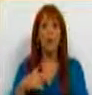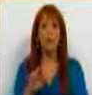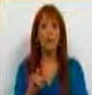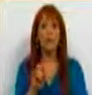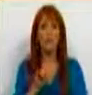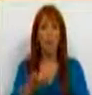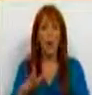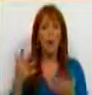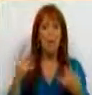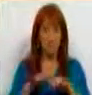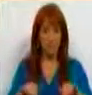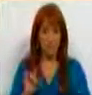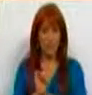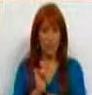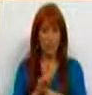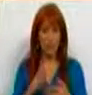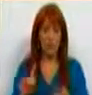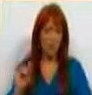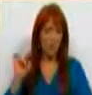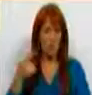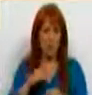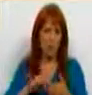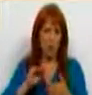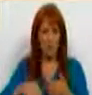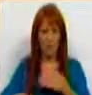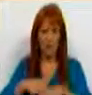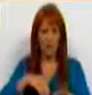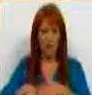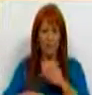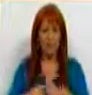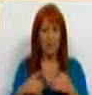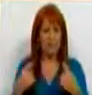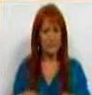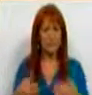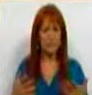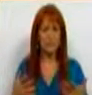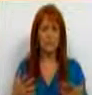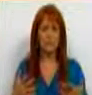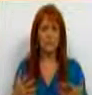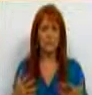qualquer forma, nesta fase, e apesar do contrato celebrado estar...